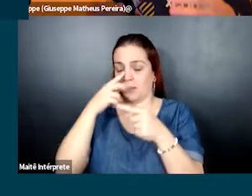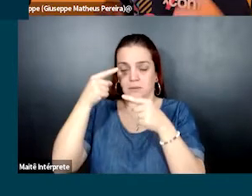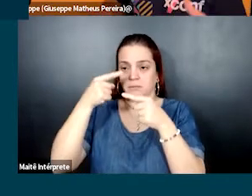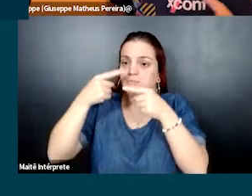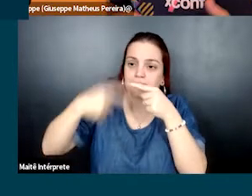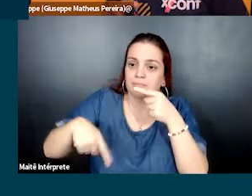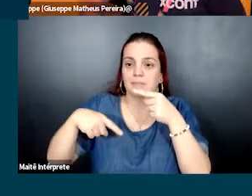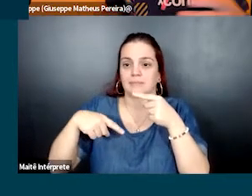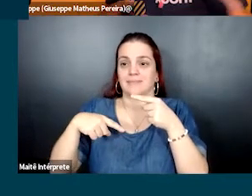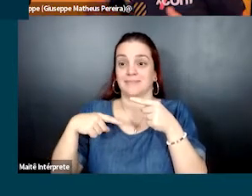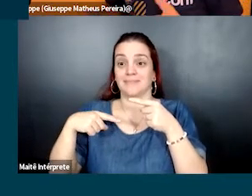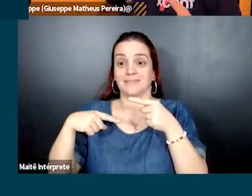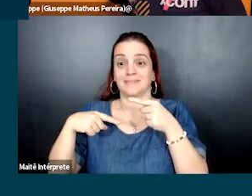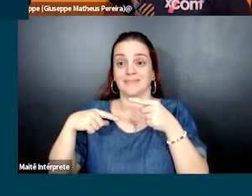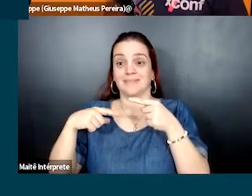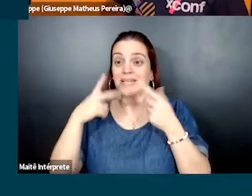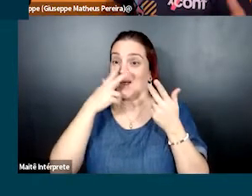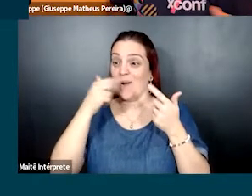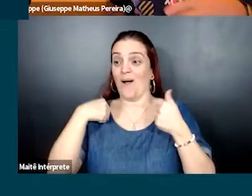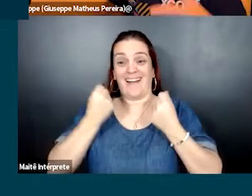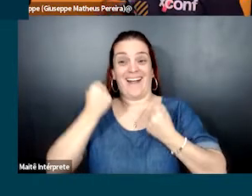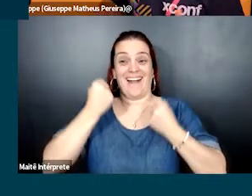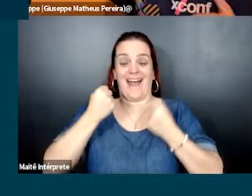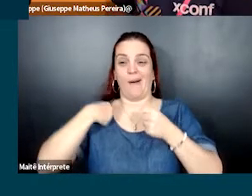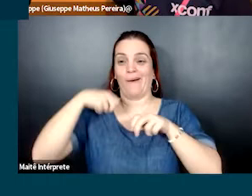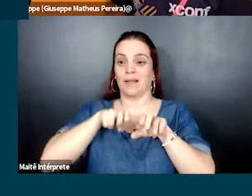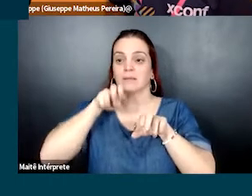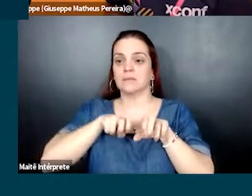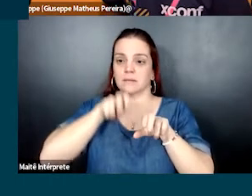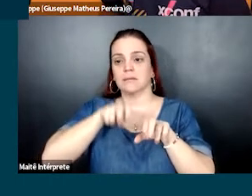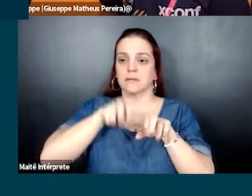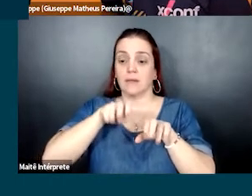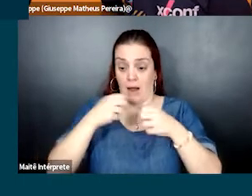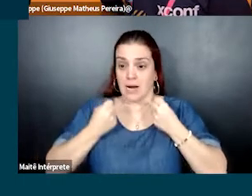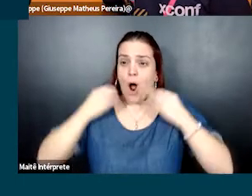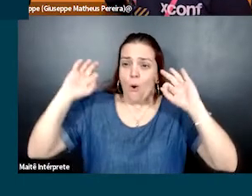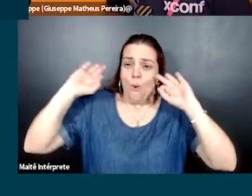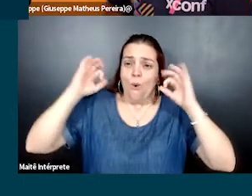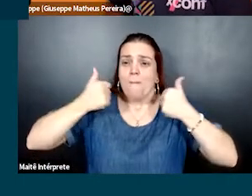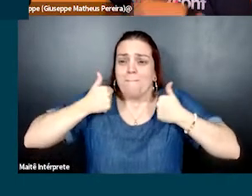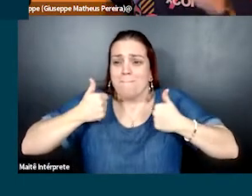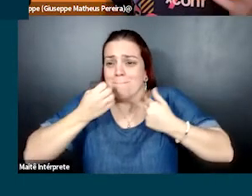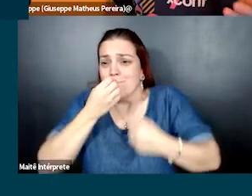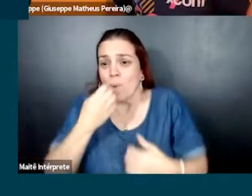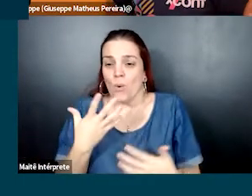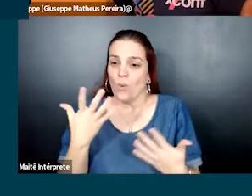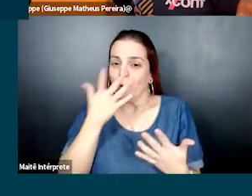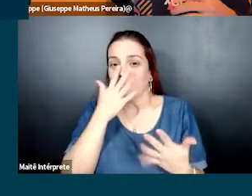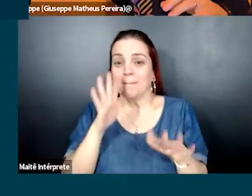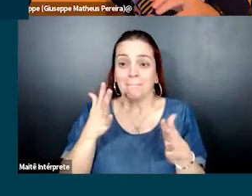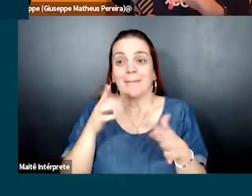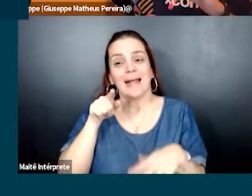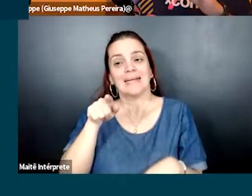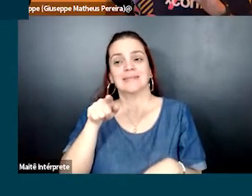como se a gente tivesse lá nas sprints assim, né, dentro do carro, batendo nos buracos ali. E eu vejo muito